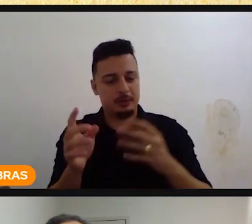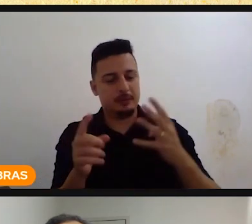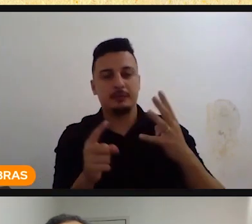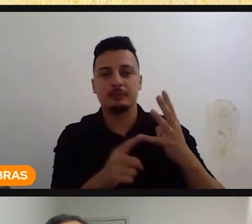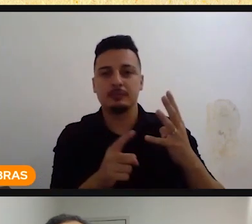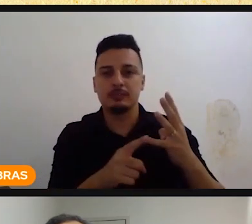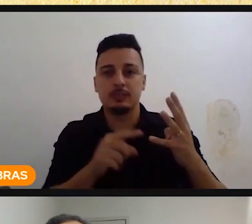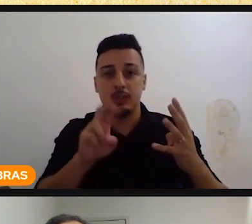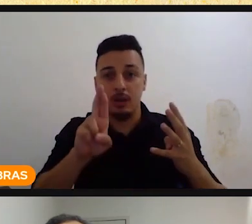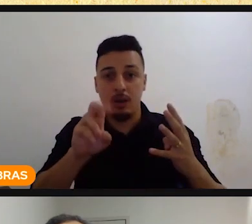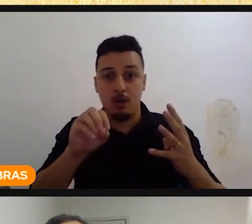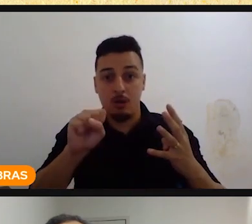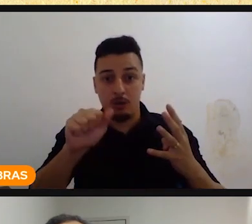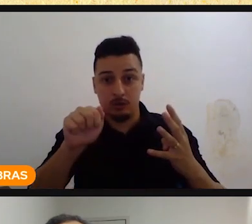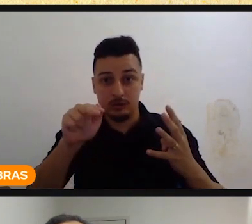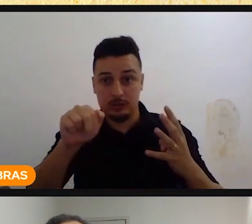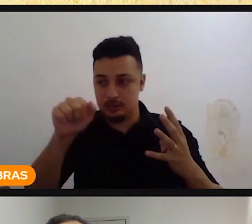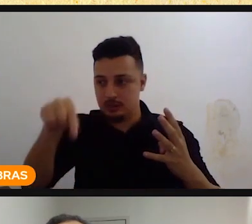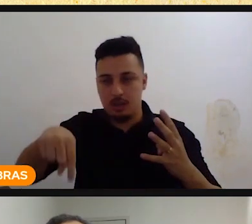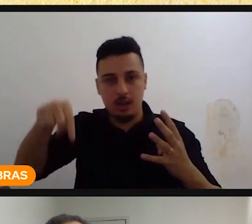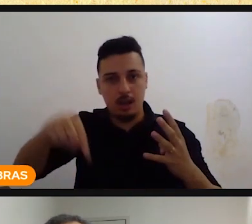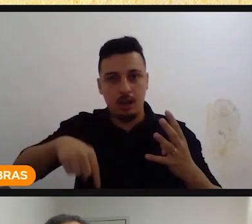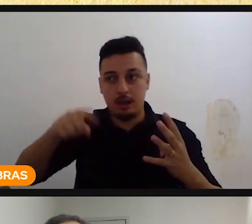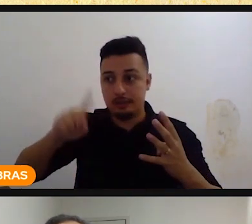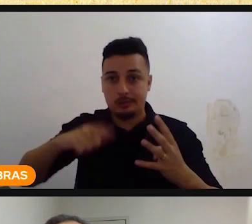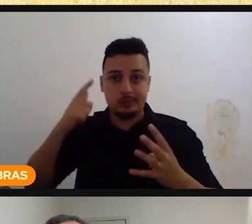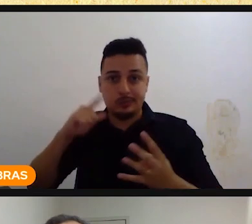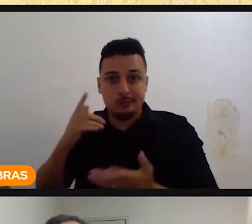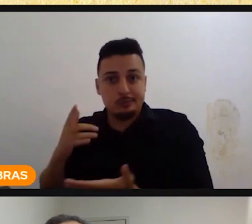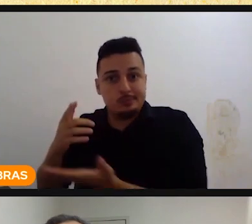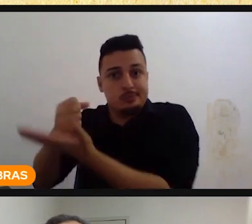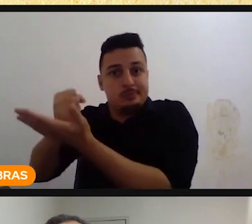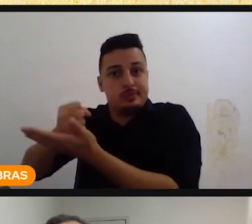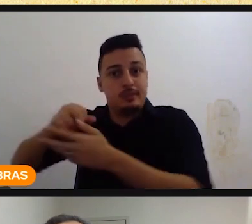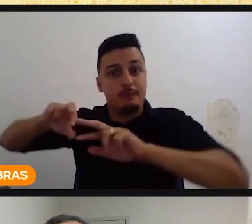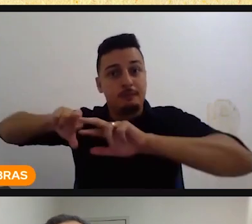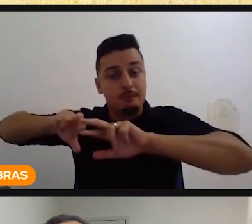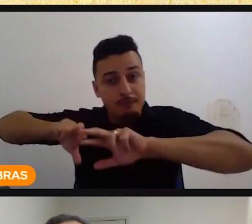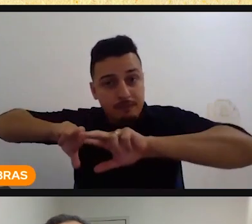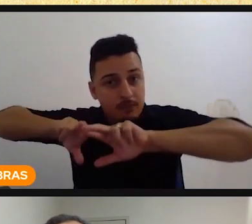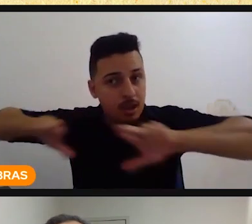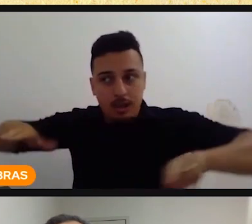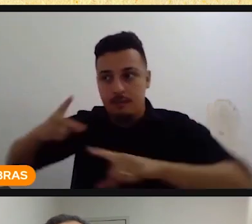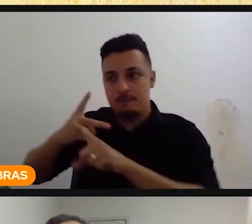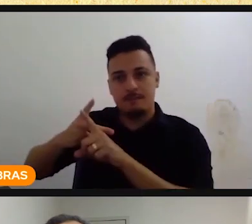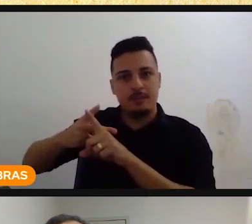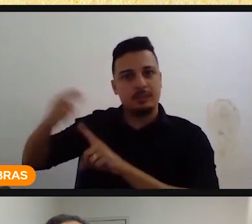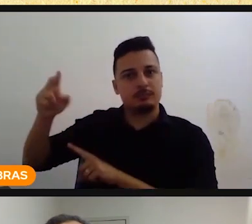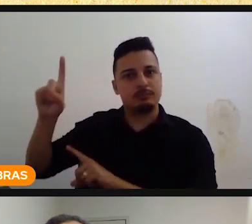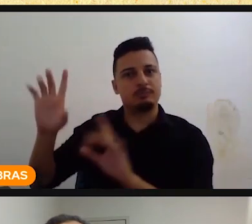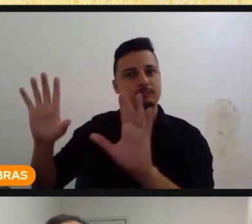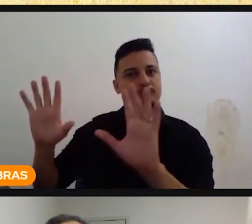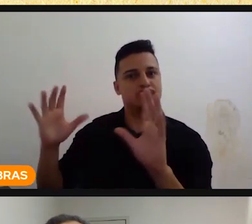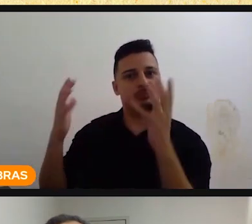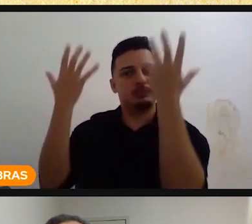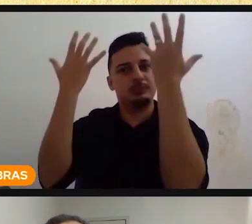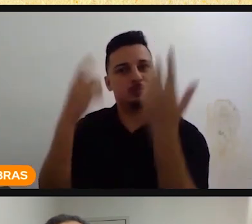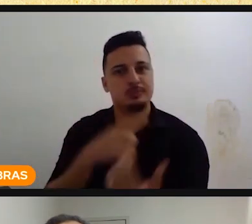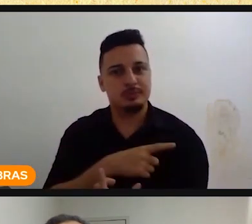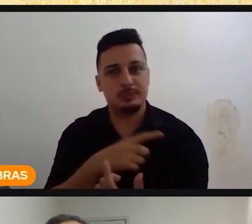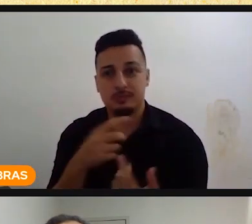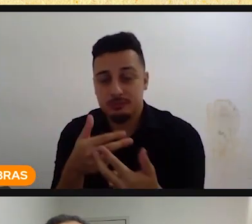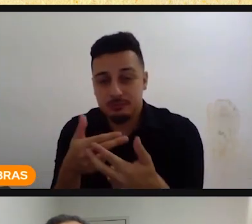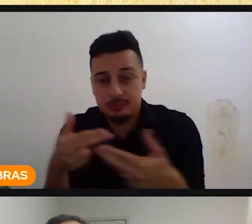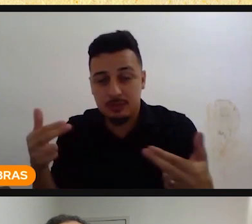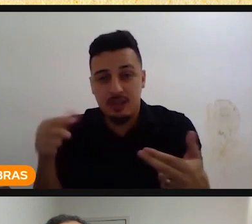animadora brasileira consagrada, que foi premiadíssima, venceu inclusive o Festival de Annecy com o curta Guida, e agora